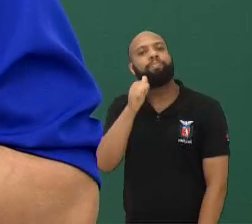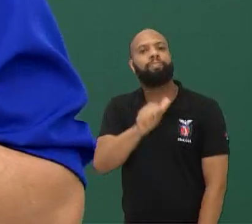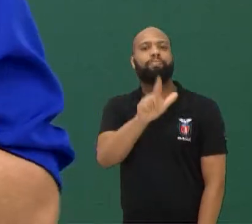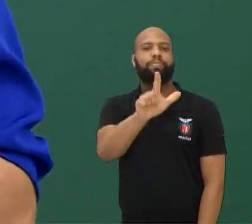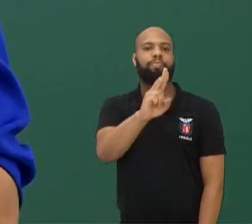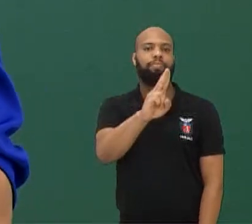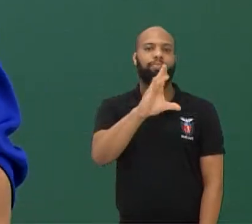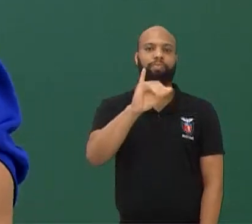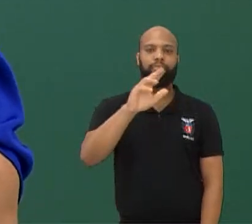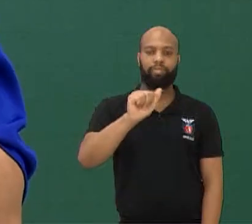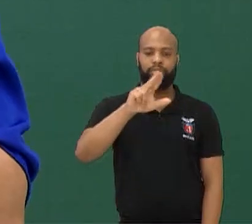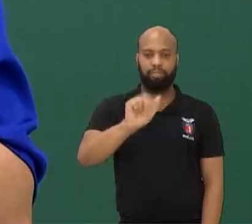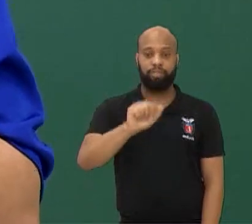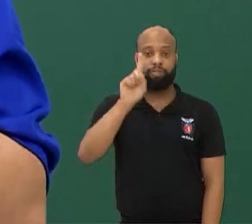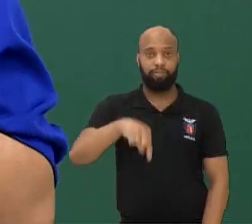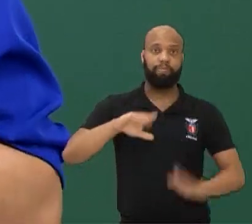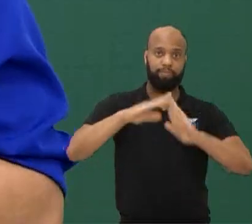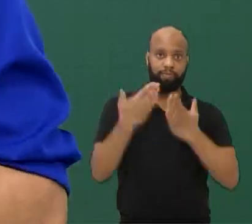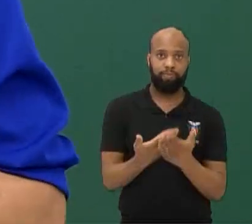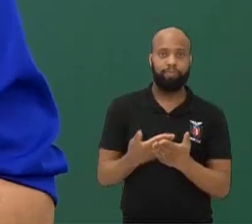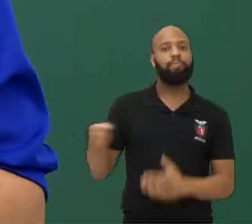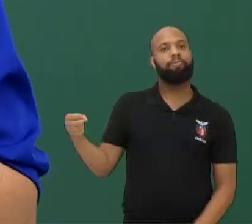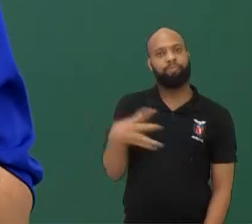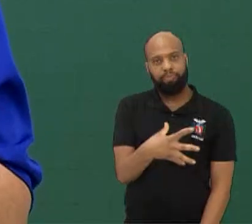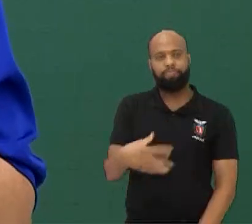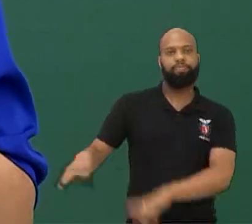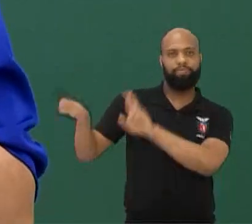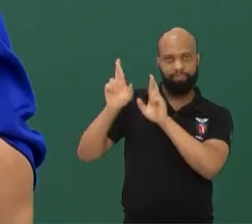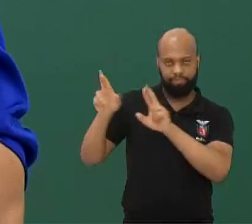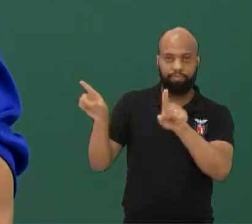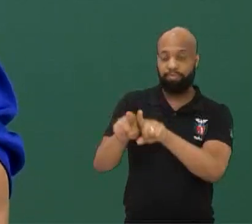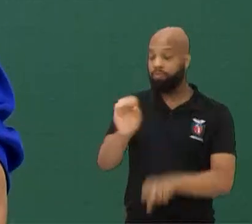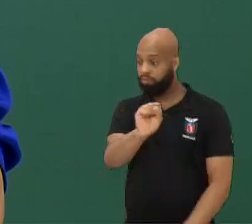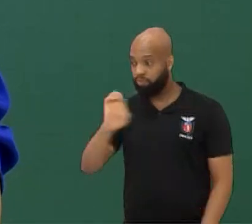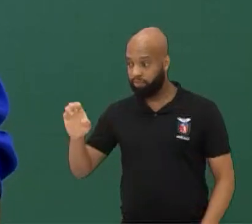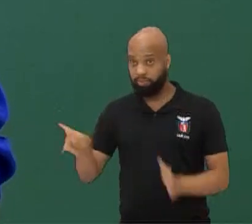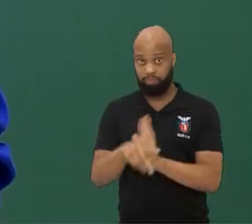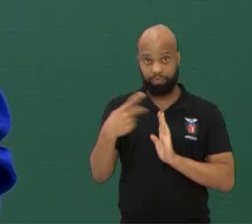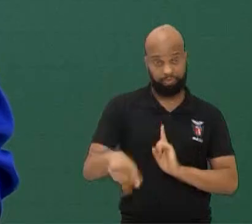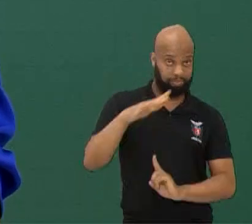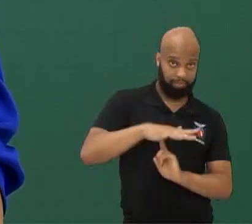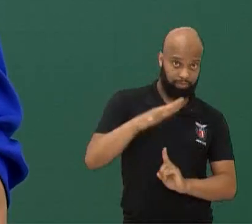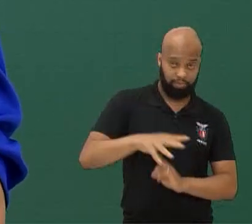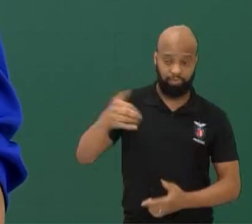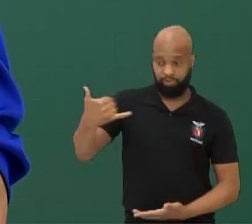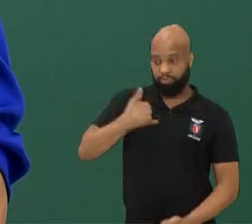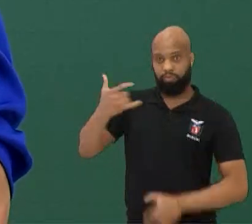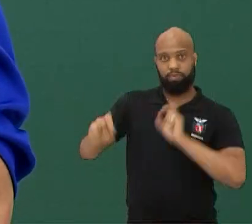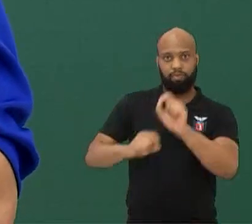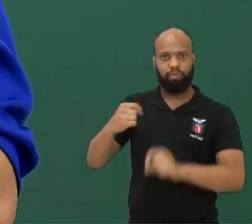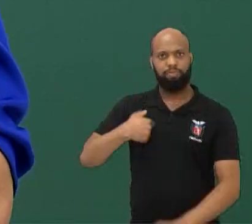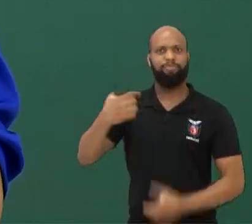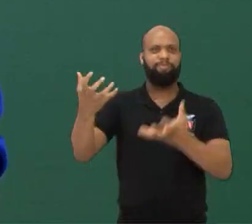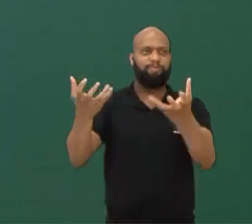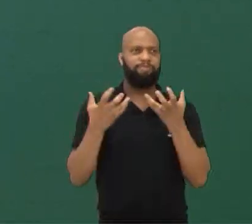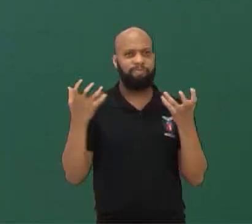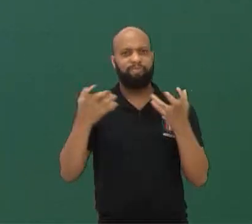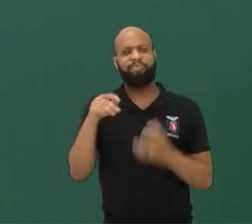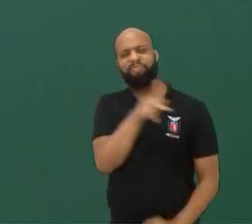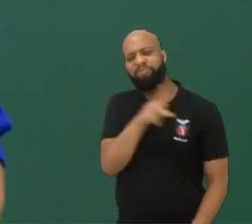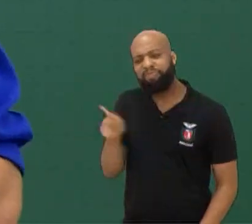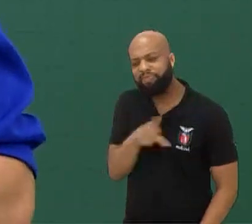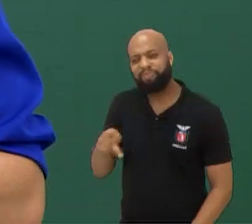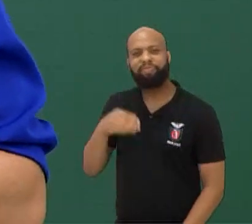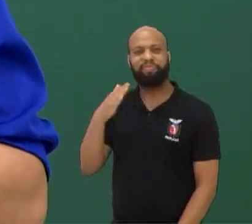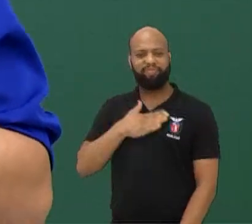Colégio Estadual Nova Esperança, lá de Nova Esperança do Sudoeste. Ela está dando o seguinte recado. Só eu que queria o Prof. Marlon dando